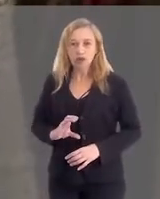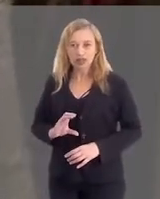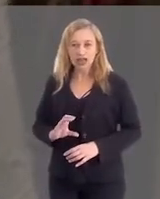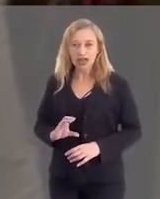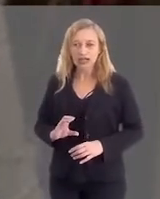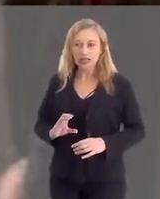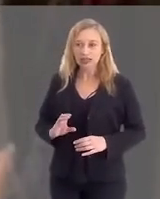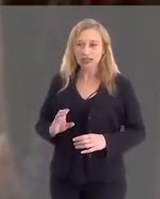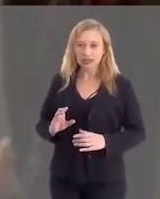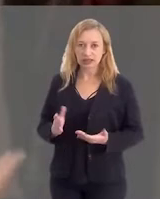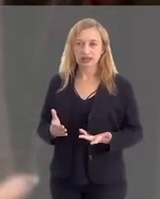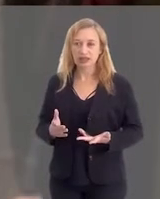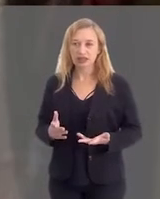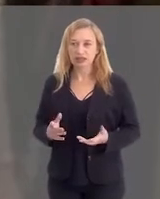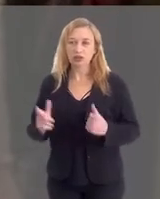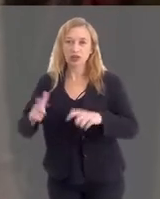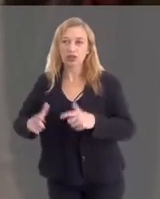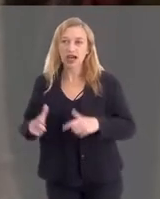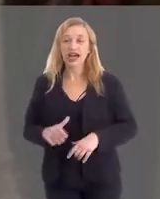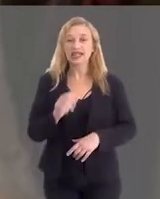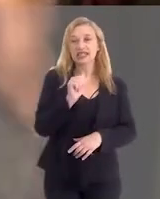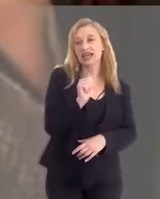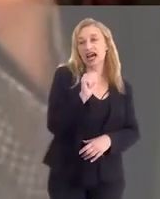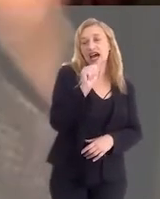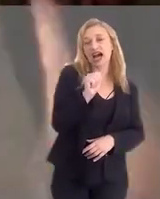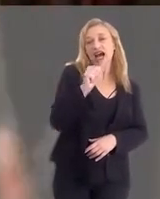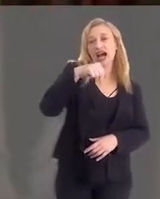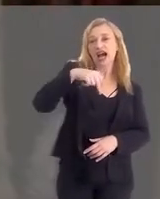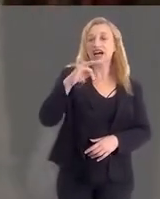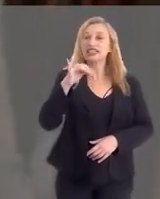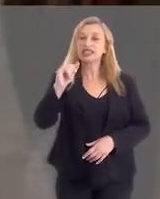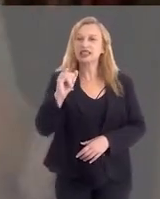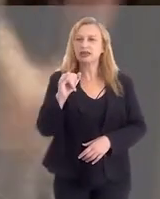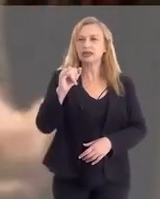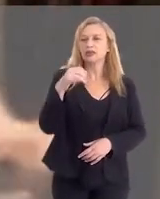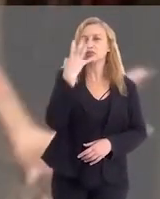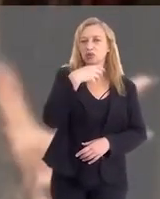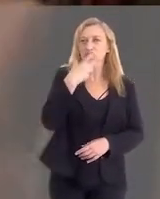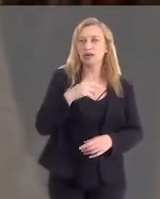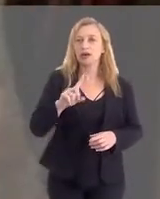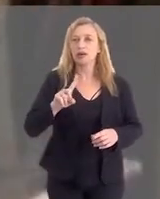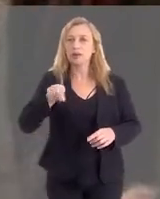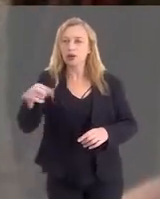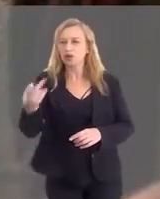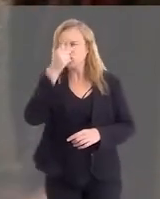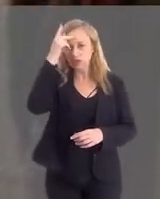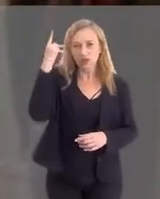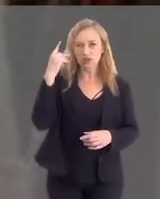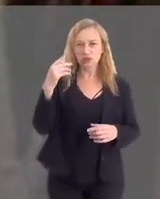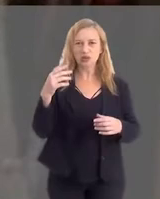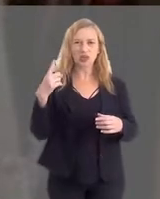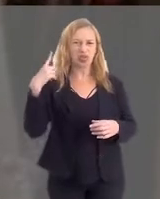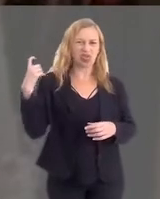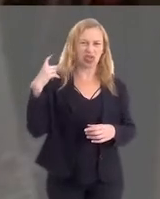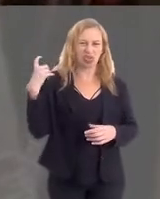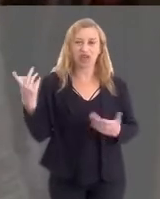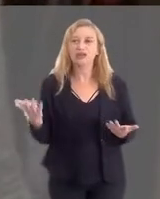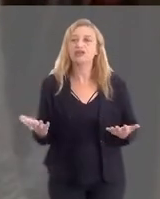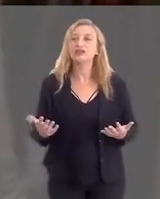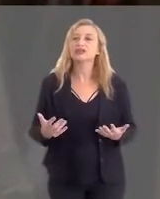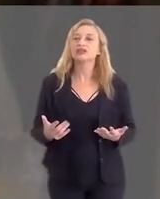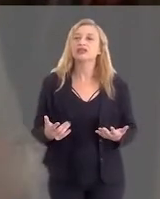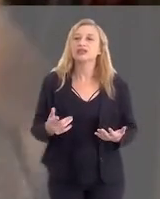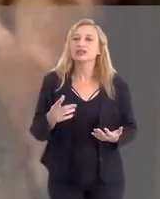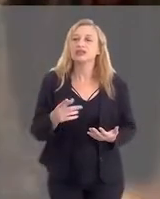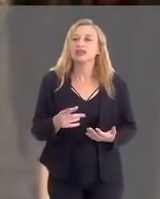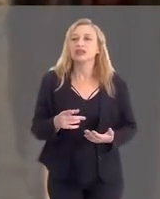do sistema? Então a música, essa anti-música, né, que para muitos é barulho, também contesta os cânones